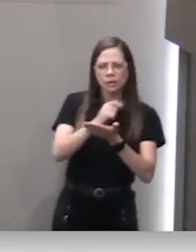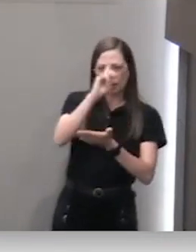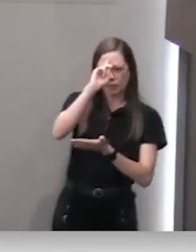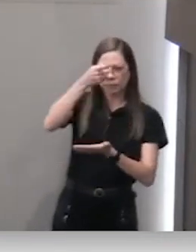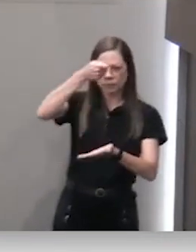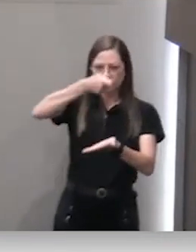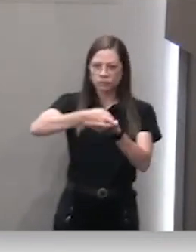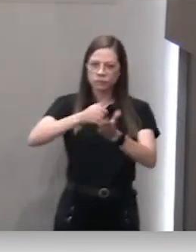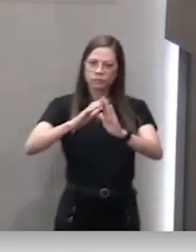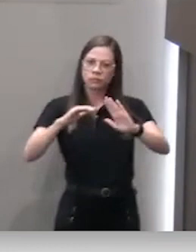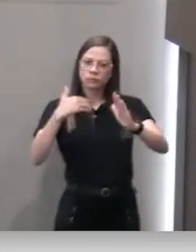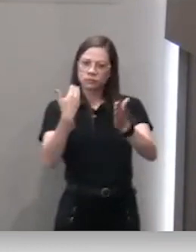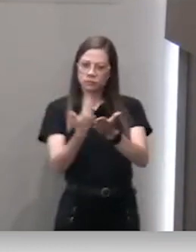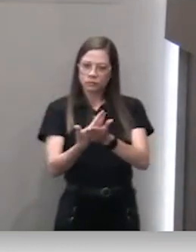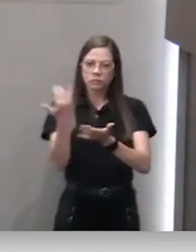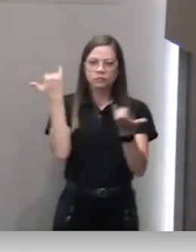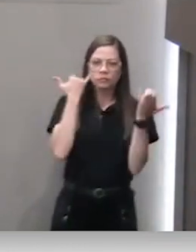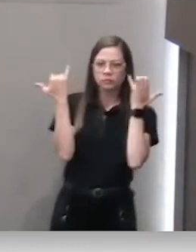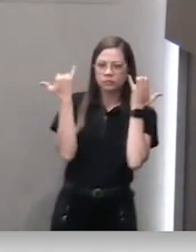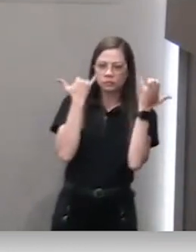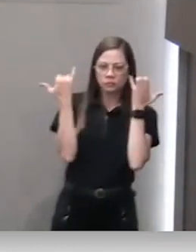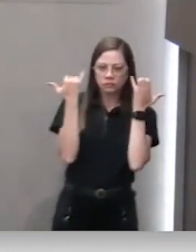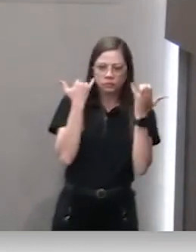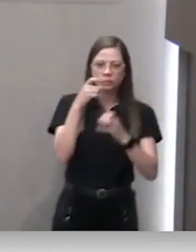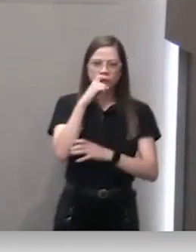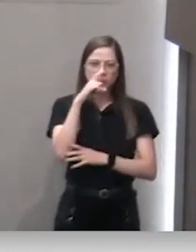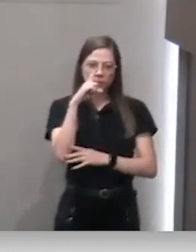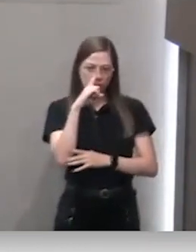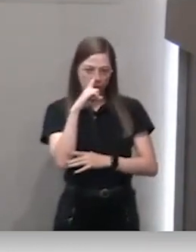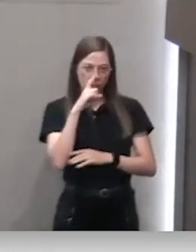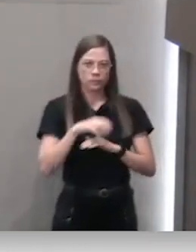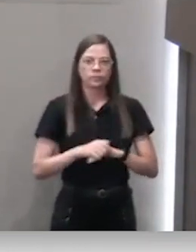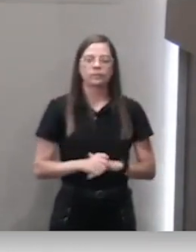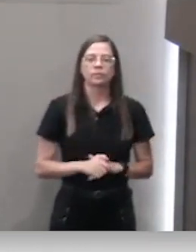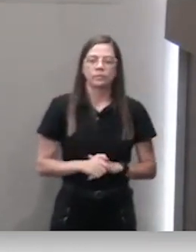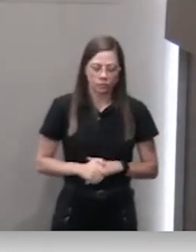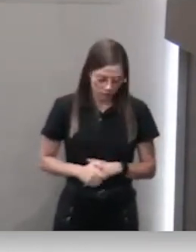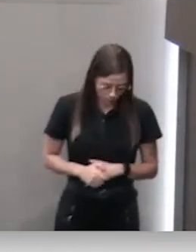das escolas informarem aos pais.